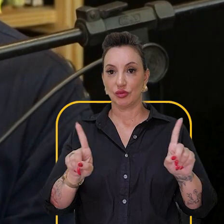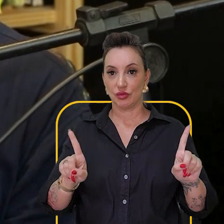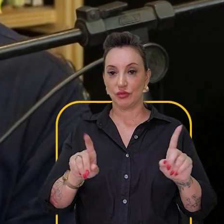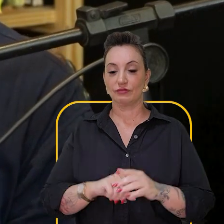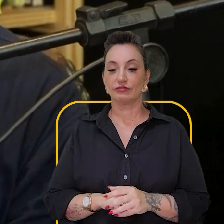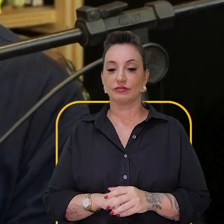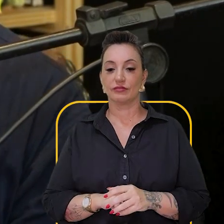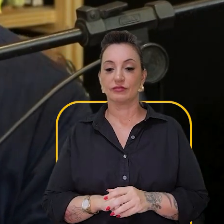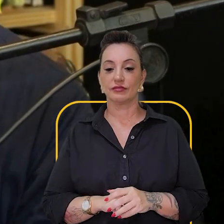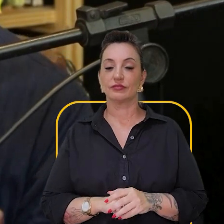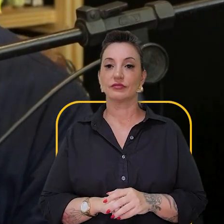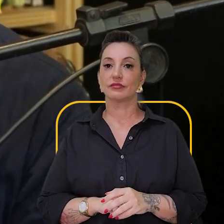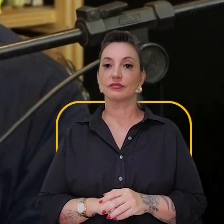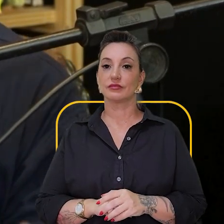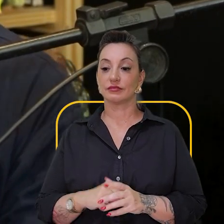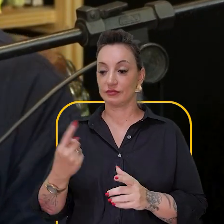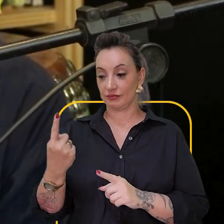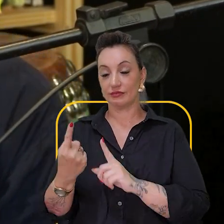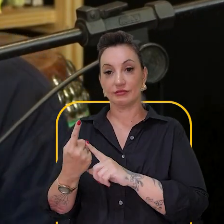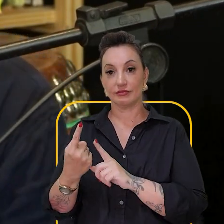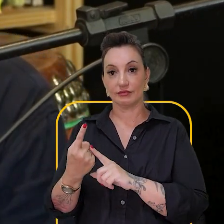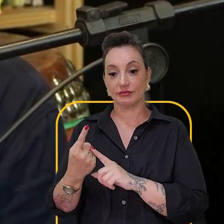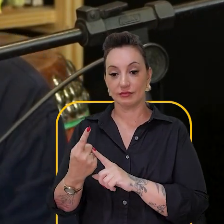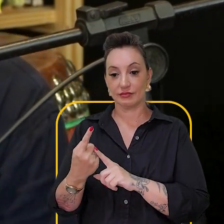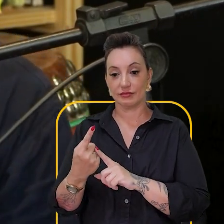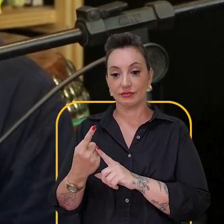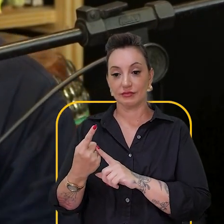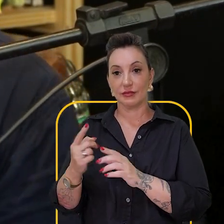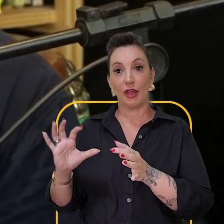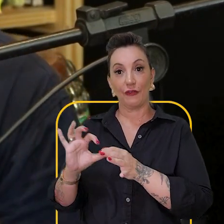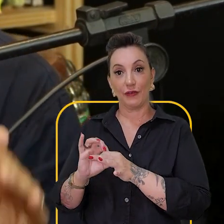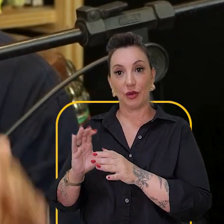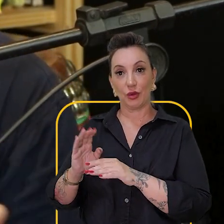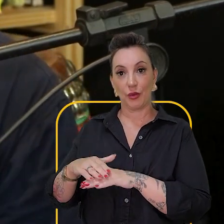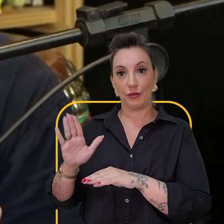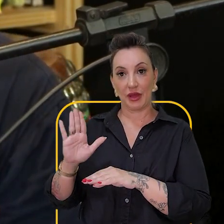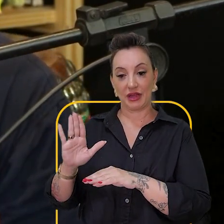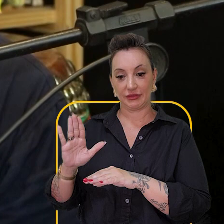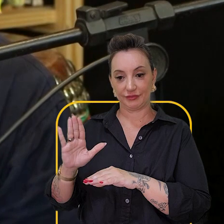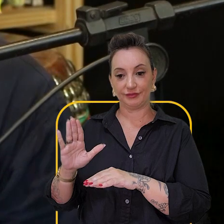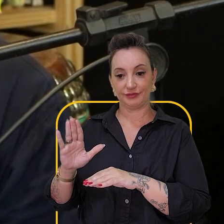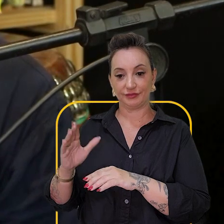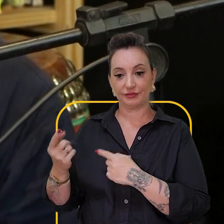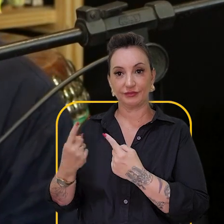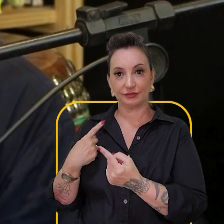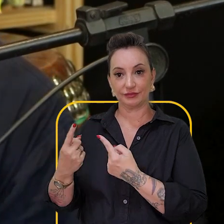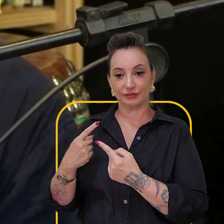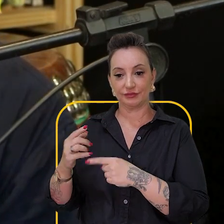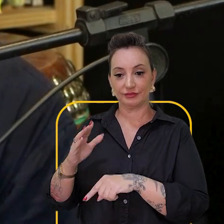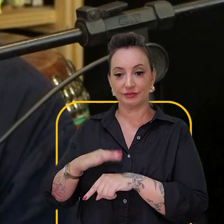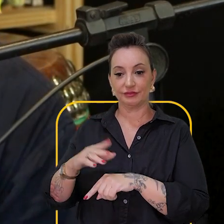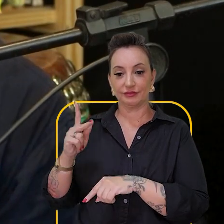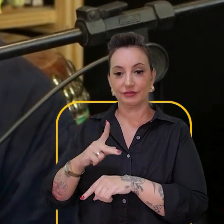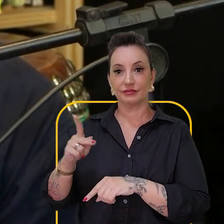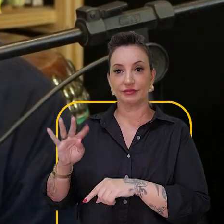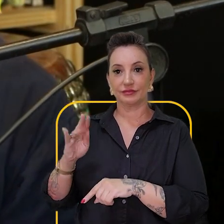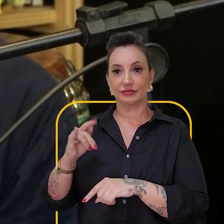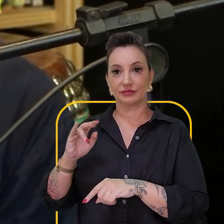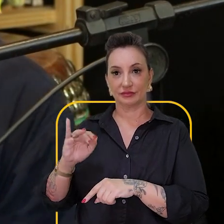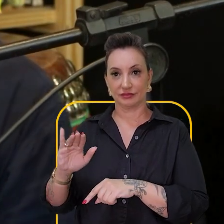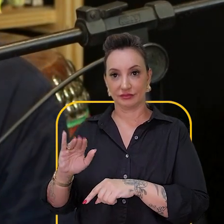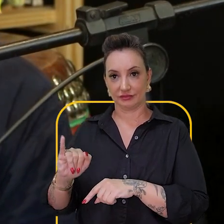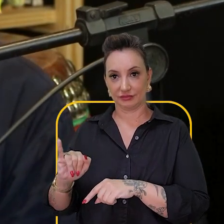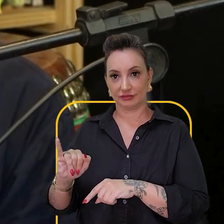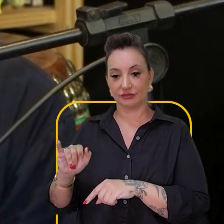o Rinaldo ficou na academia mas depois logo fechou a academia mas eu me lembro que nesse período foi um período muito difícil assim eu já dava aula